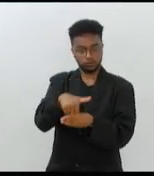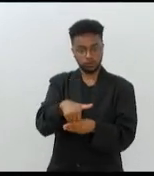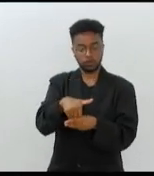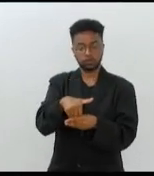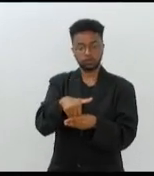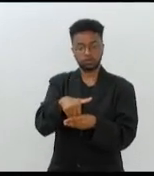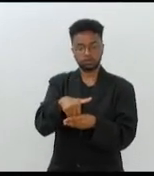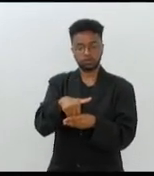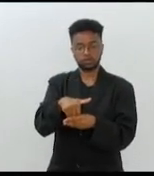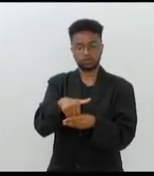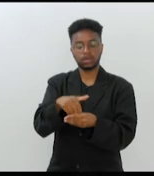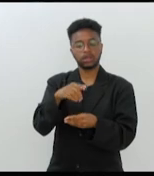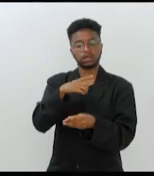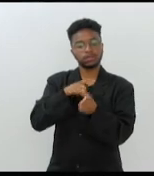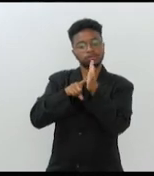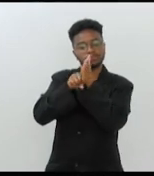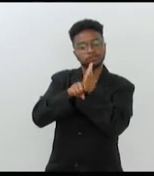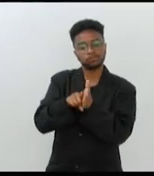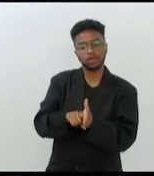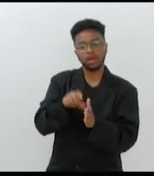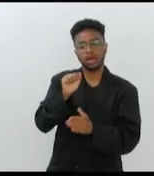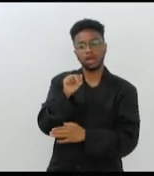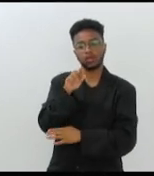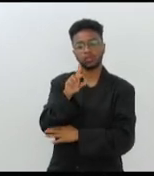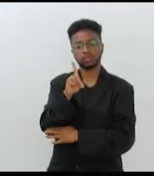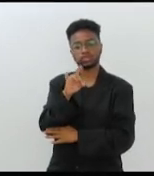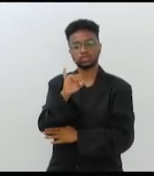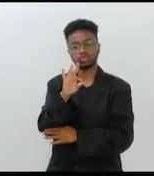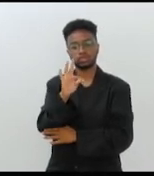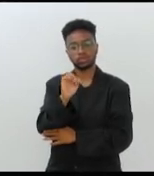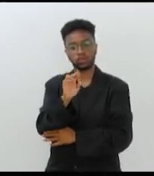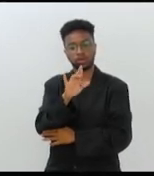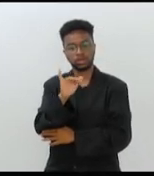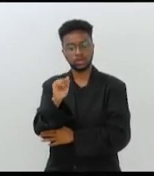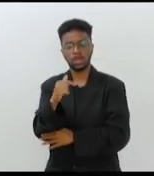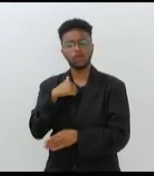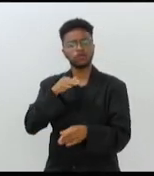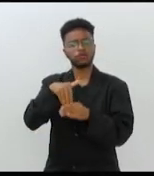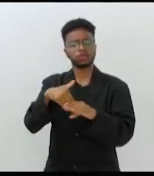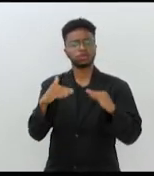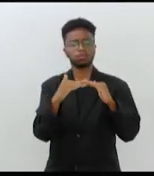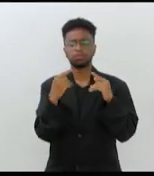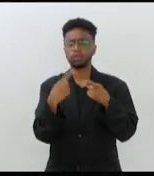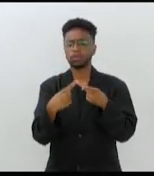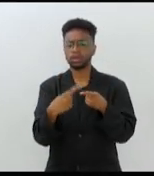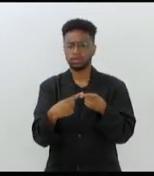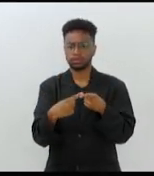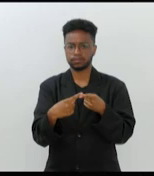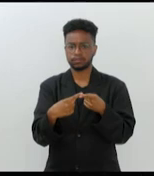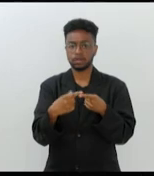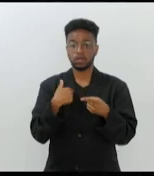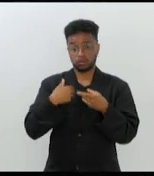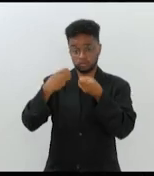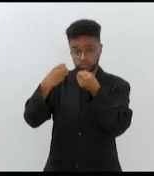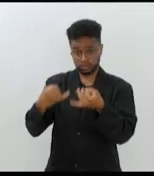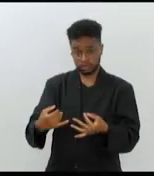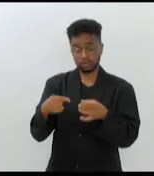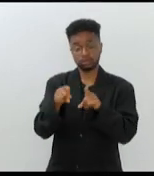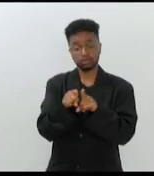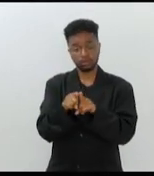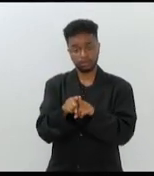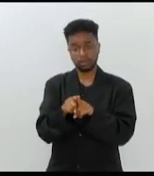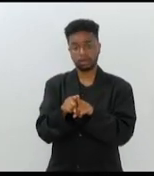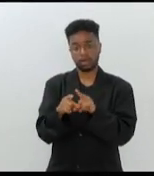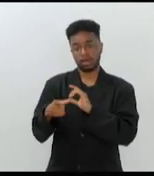uma auditoria sobre esse certame. E por que eu votei a favor, deputado Luiz Paulo? Justifiquei também